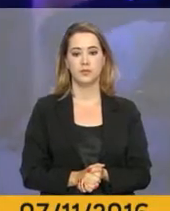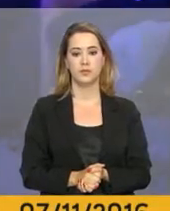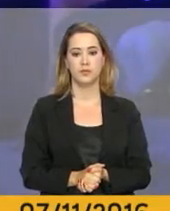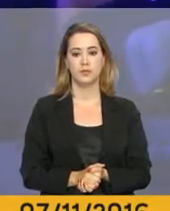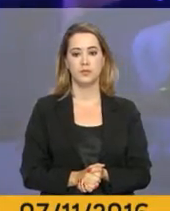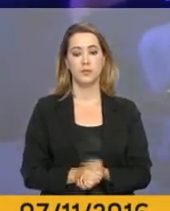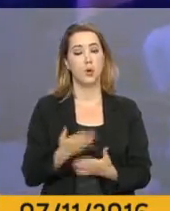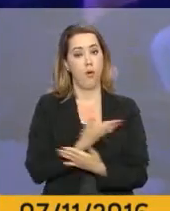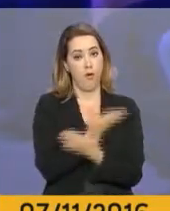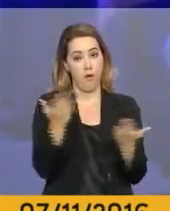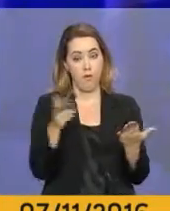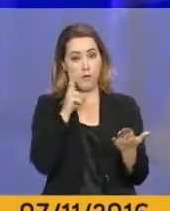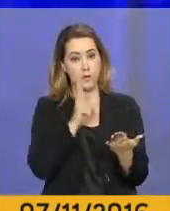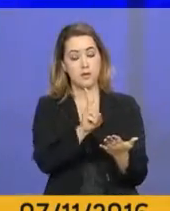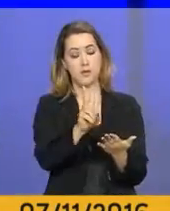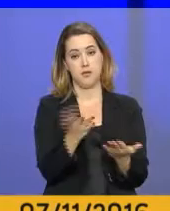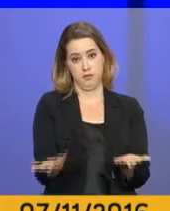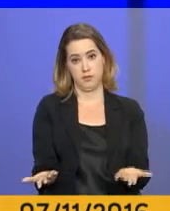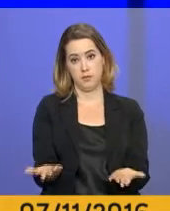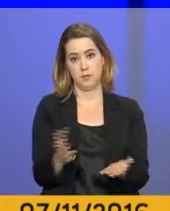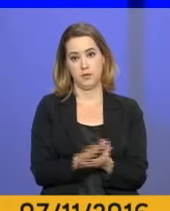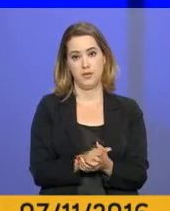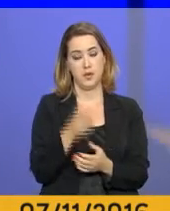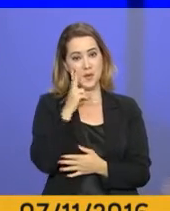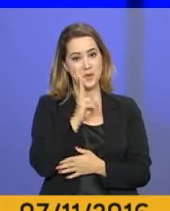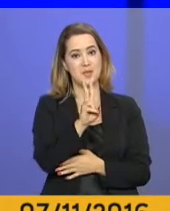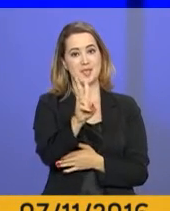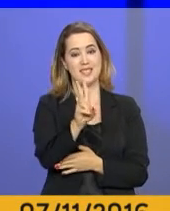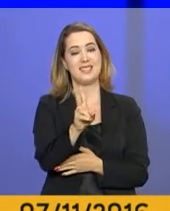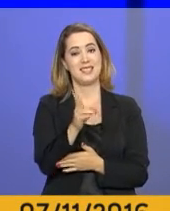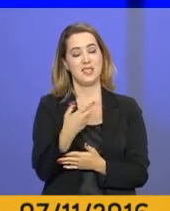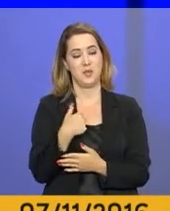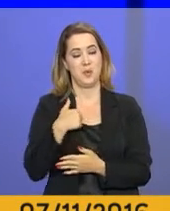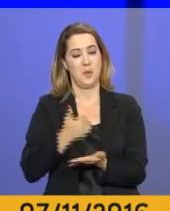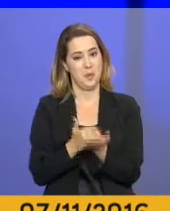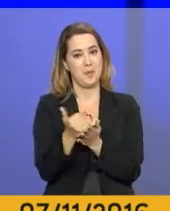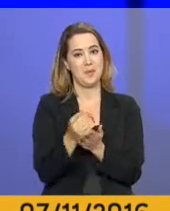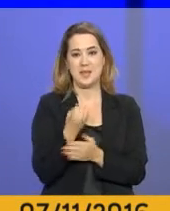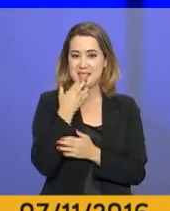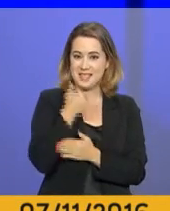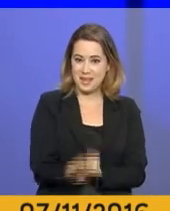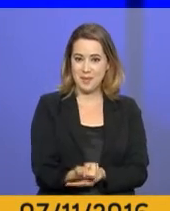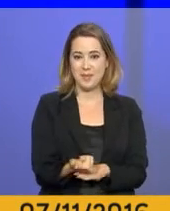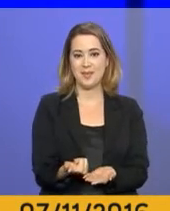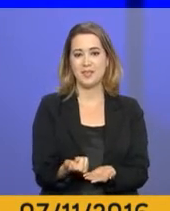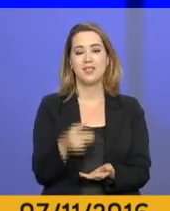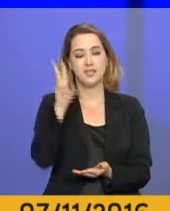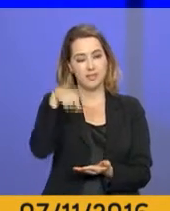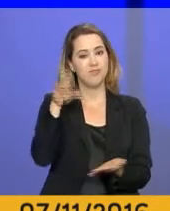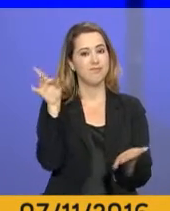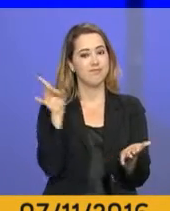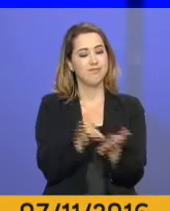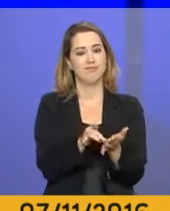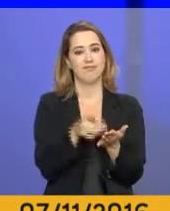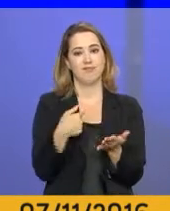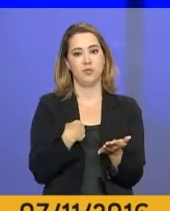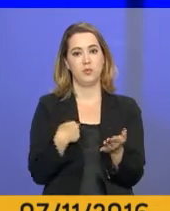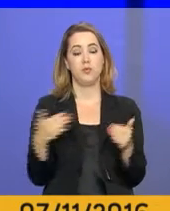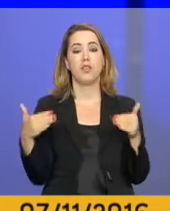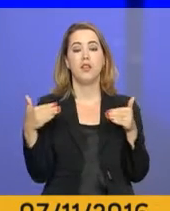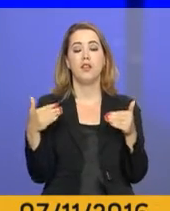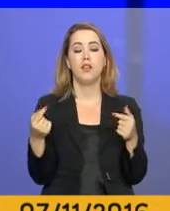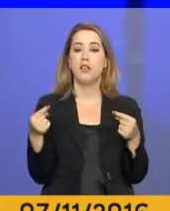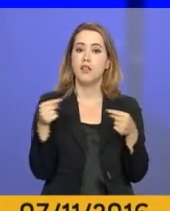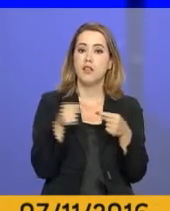vocês viram vocês viram que eu comecei bem na verdade e até eu tenho aqui um